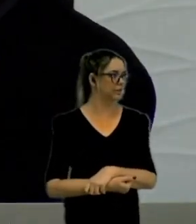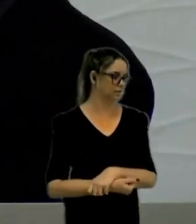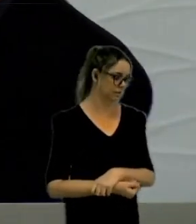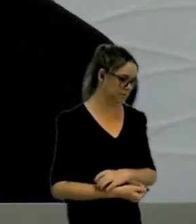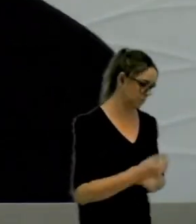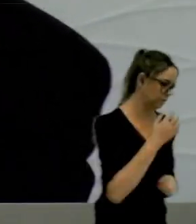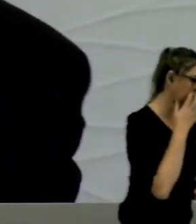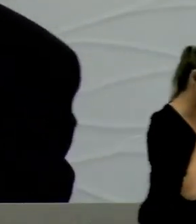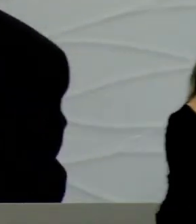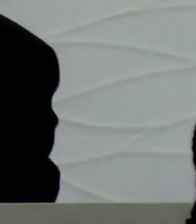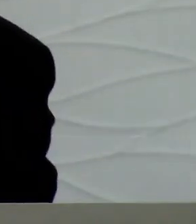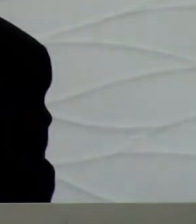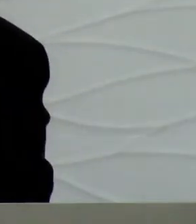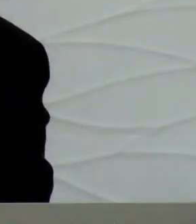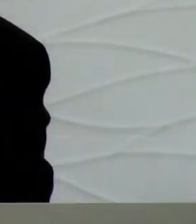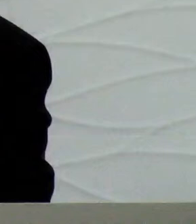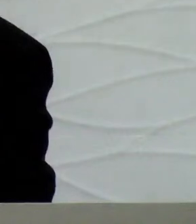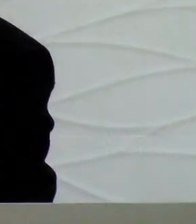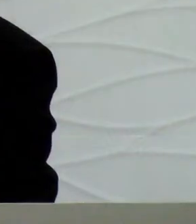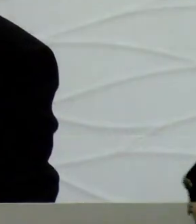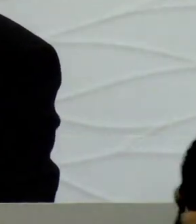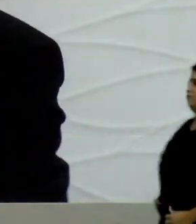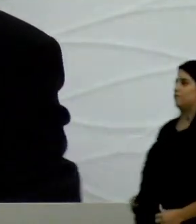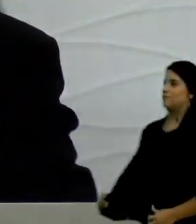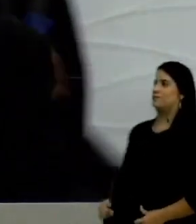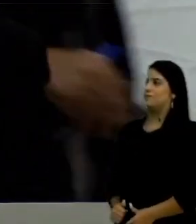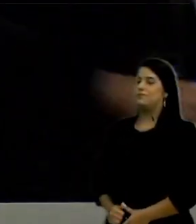Chegou e saiu. Com a palavra, vereador Reinaldo.